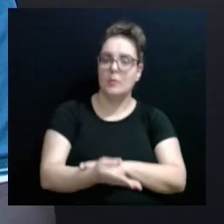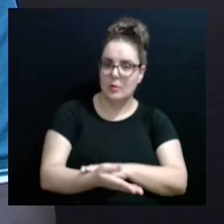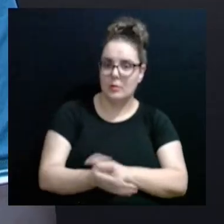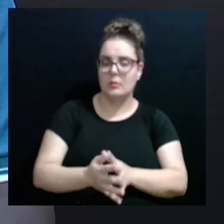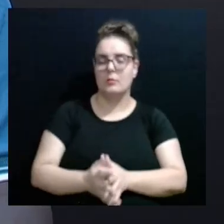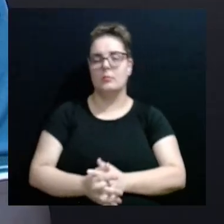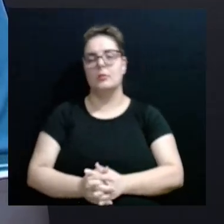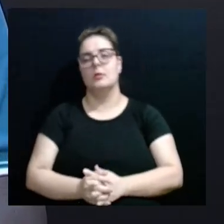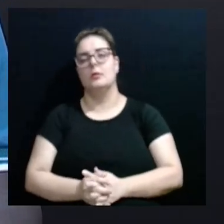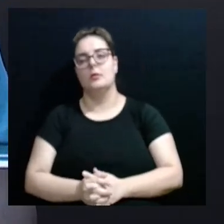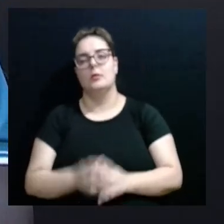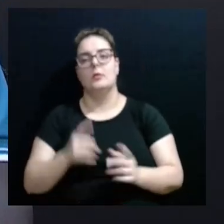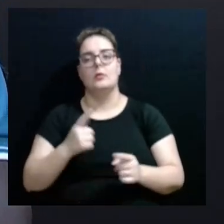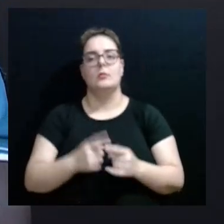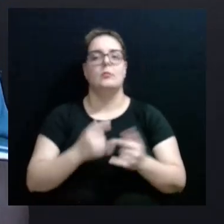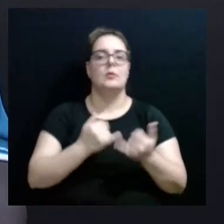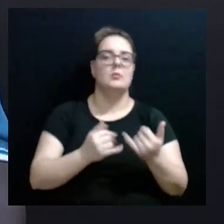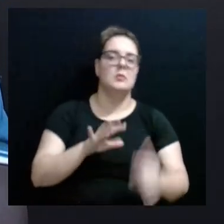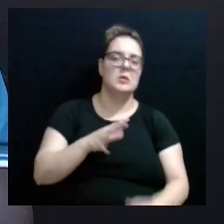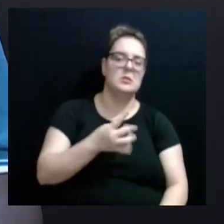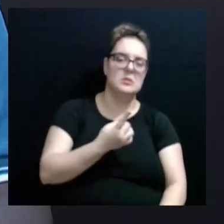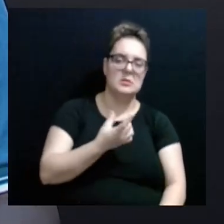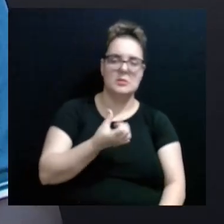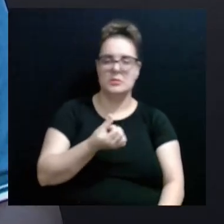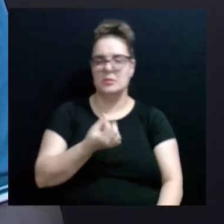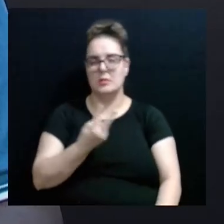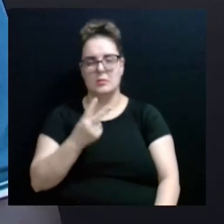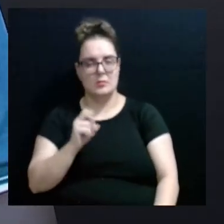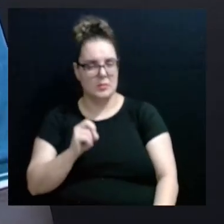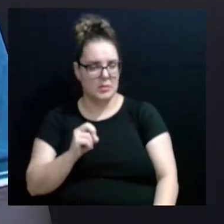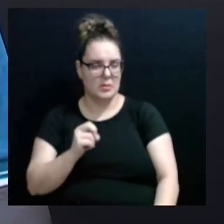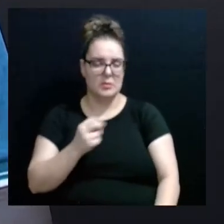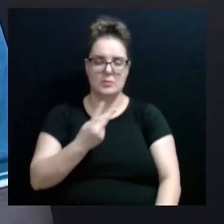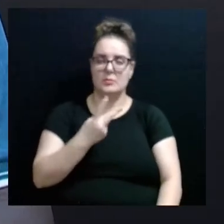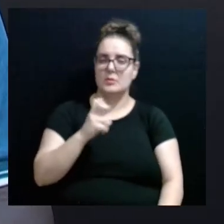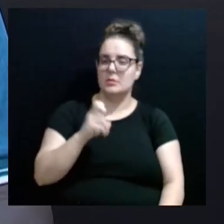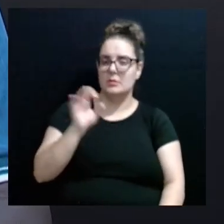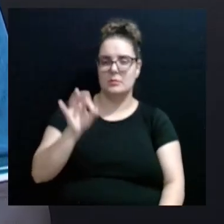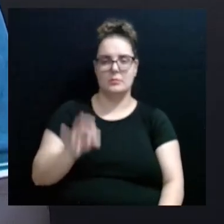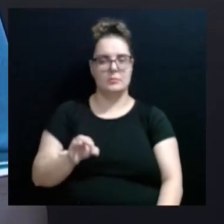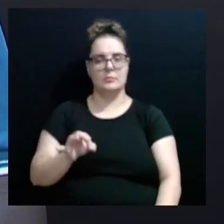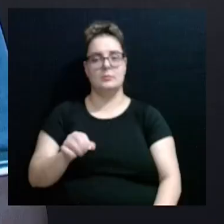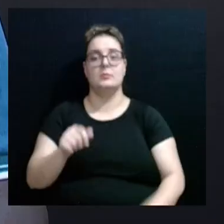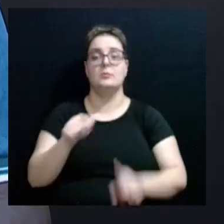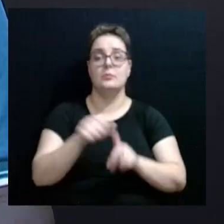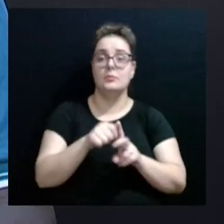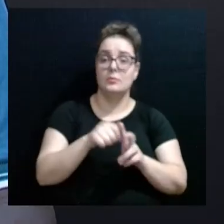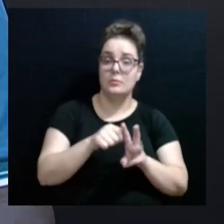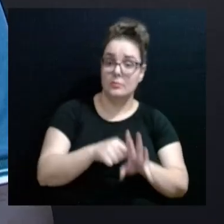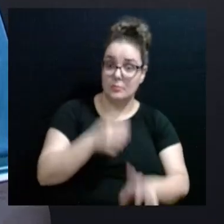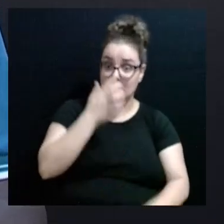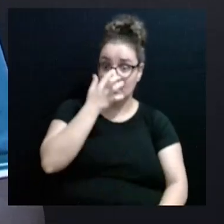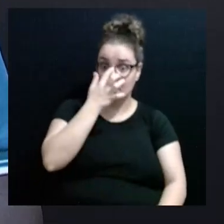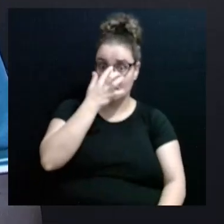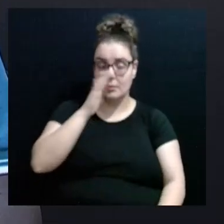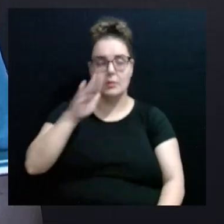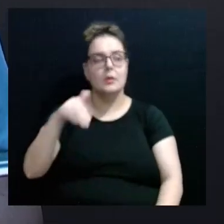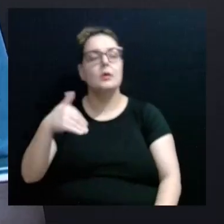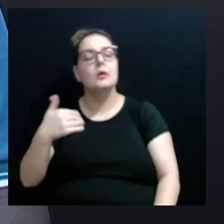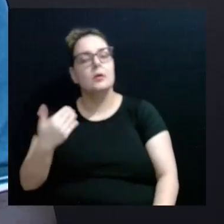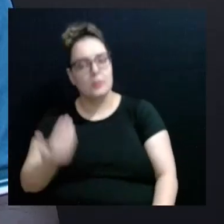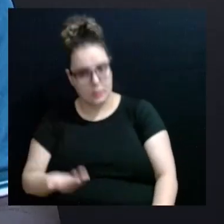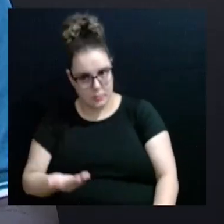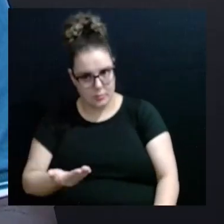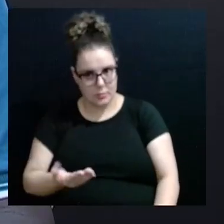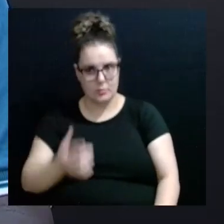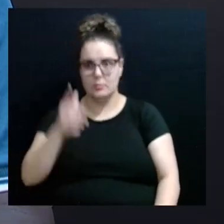média 16, 20, 25% ao mês. E quando você, né, não consegue